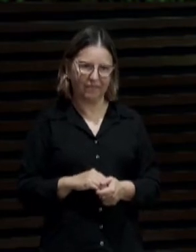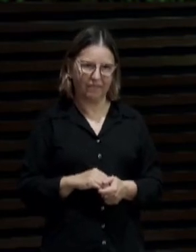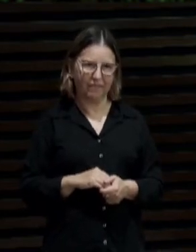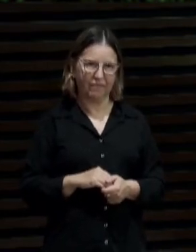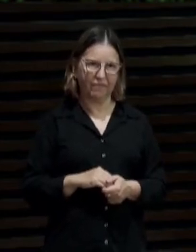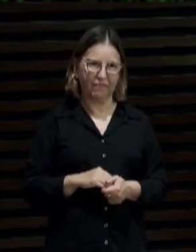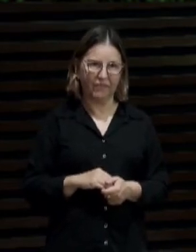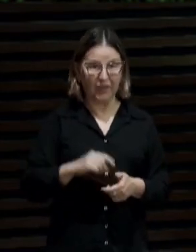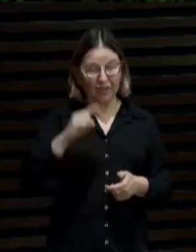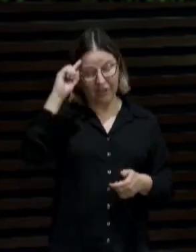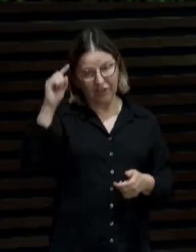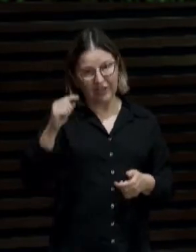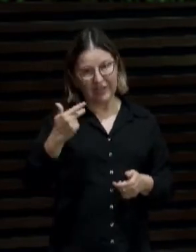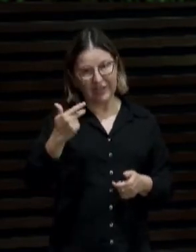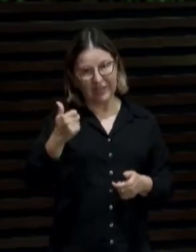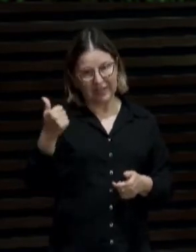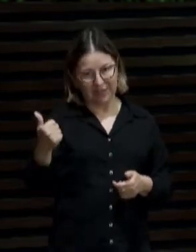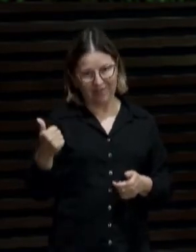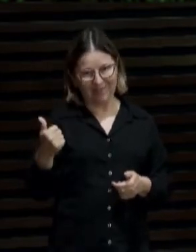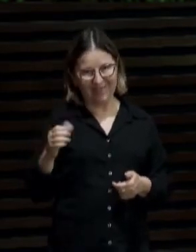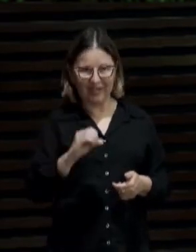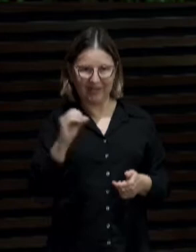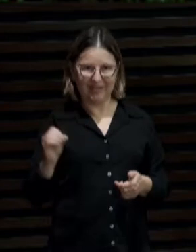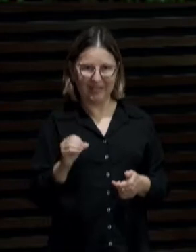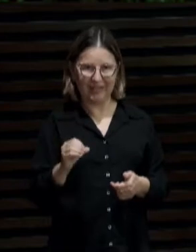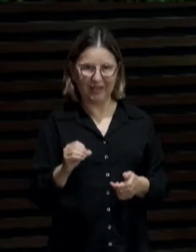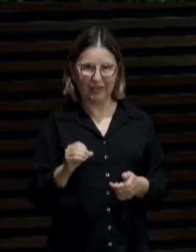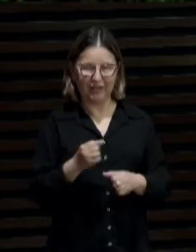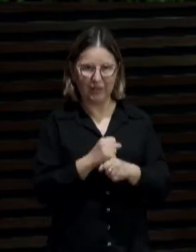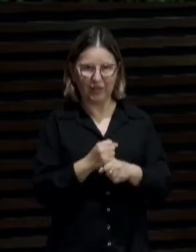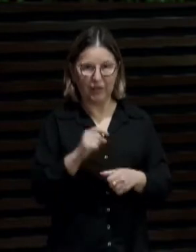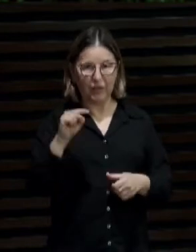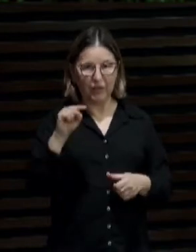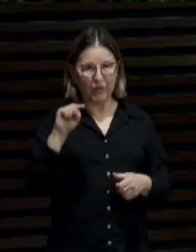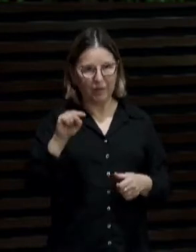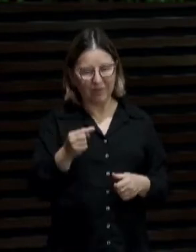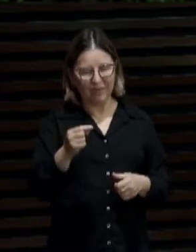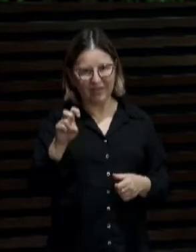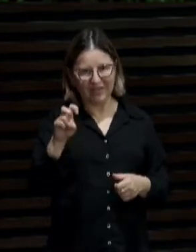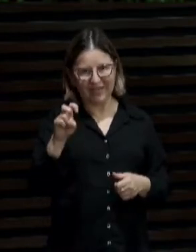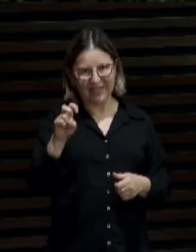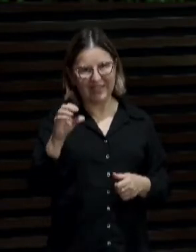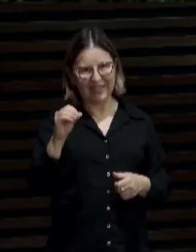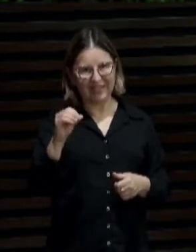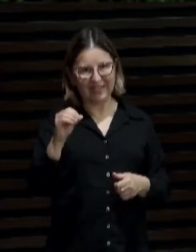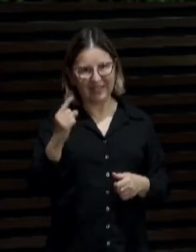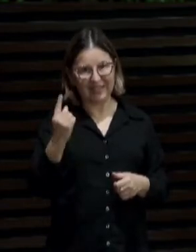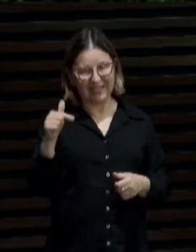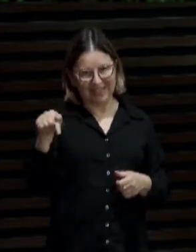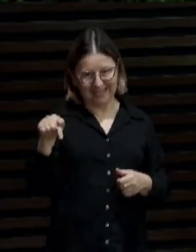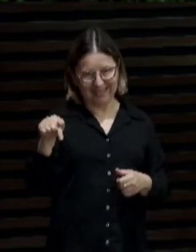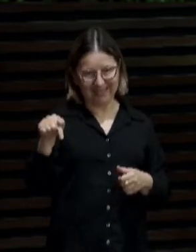E dia 31/10 de 1517 ficou conhecido como o dia em que Martinho Lutero pregou essas